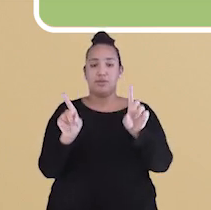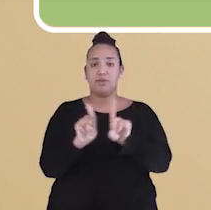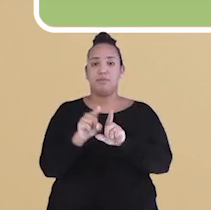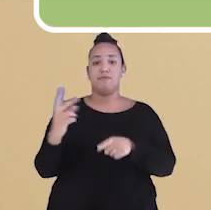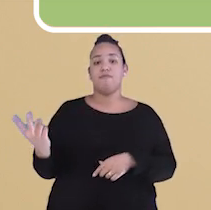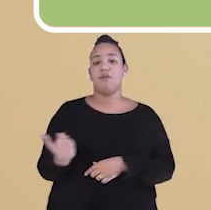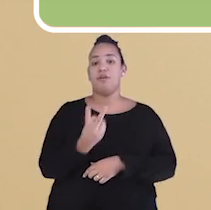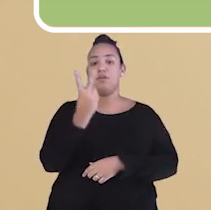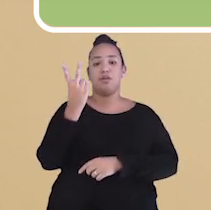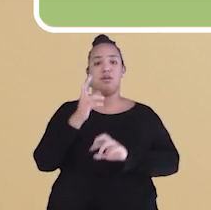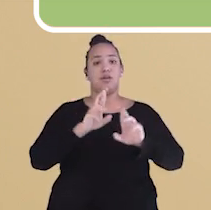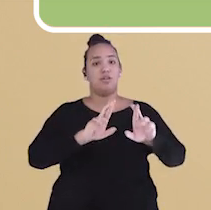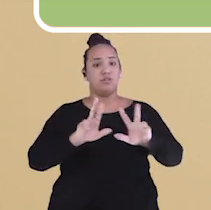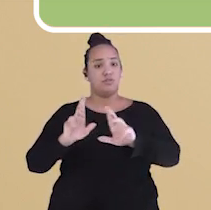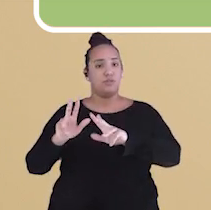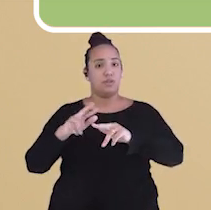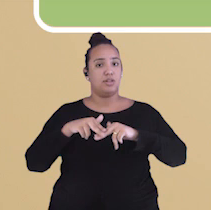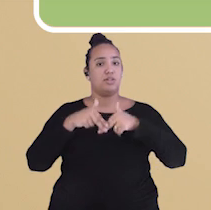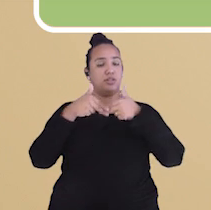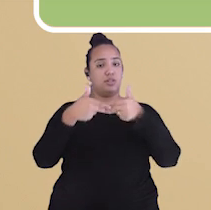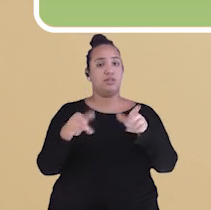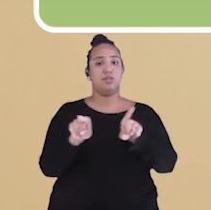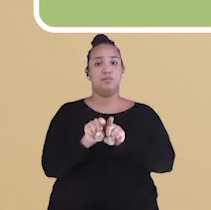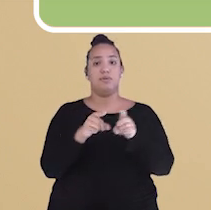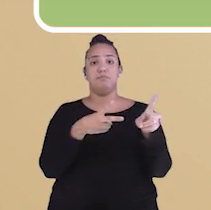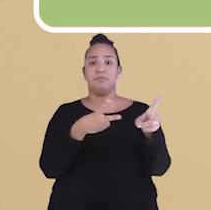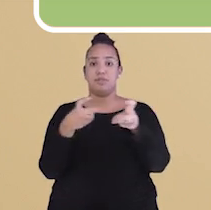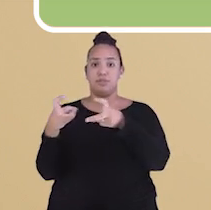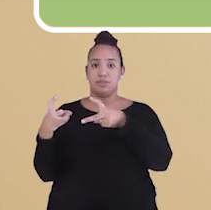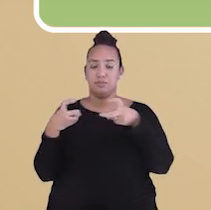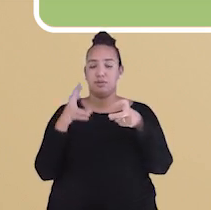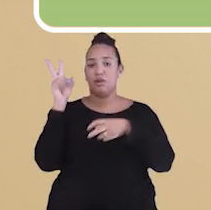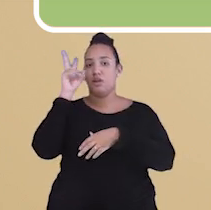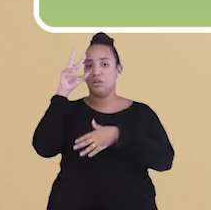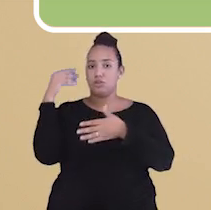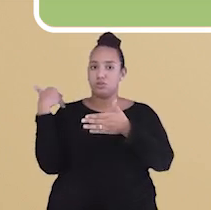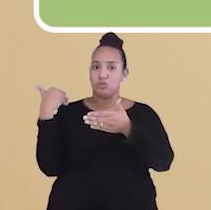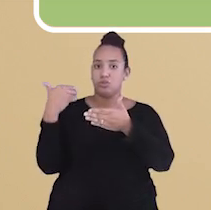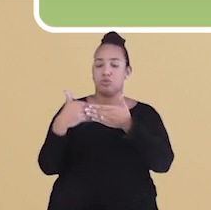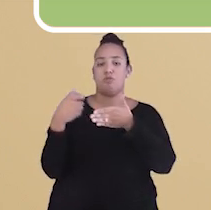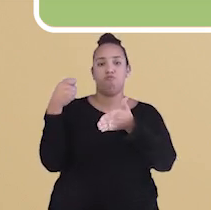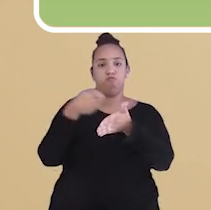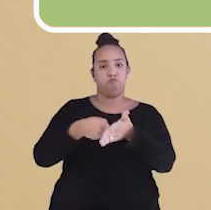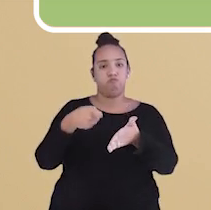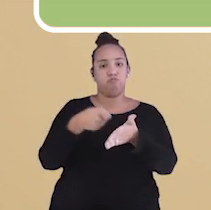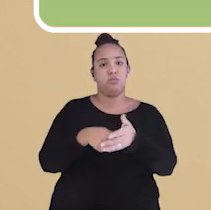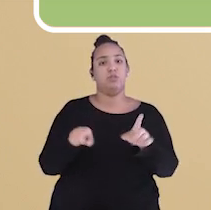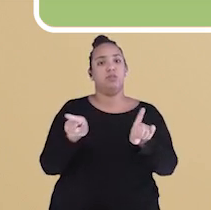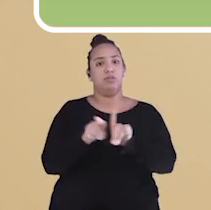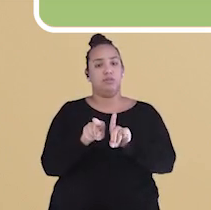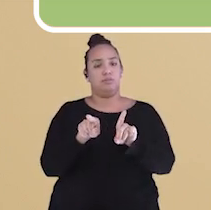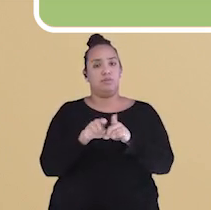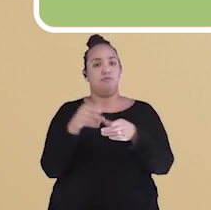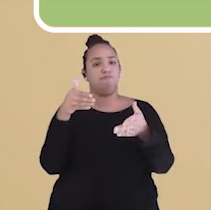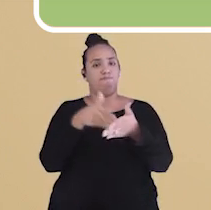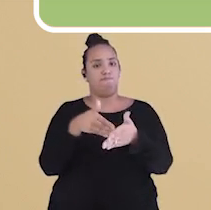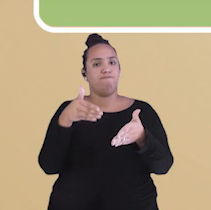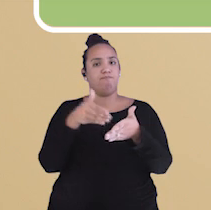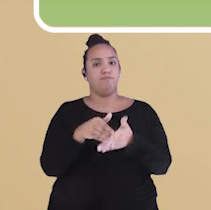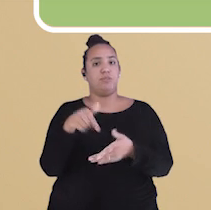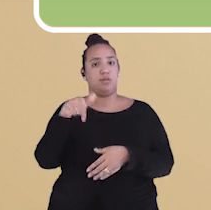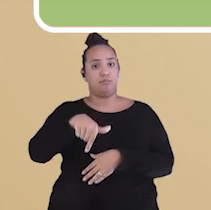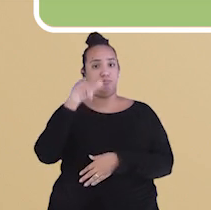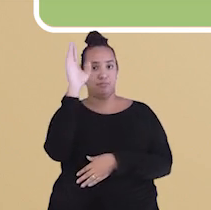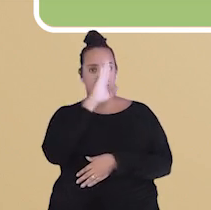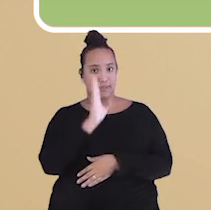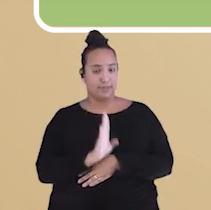a valorização das diferentes etnias, além do reconhecimento de suas histórias de luta e de resistência no